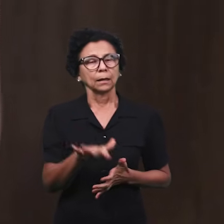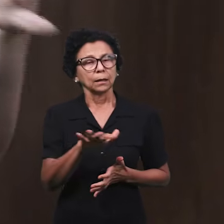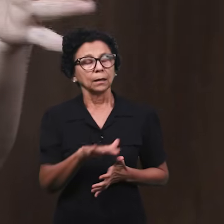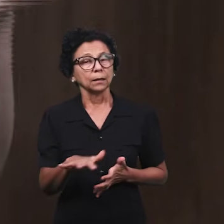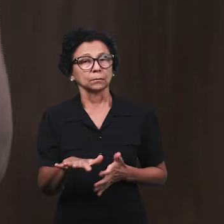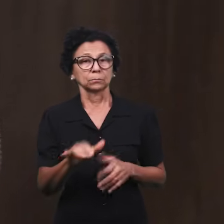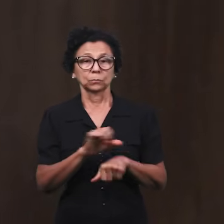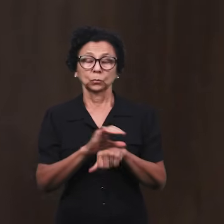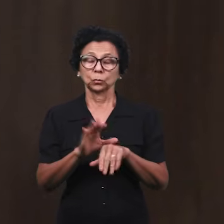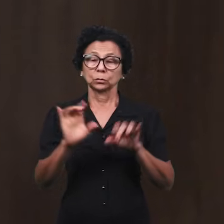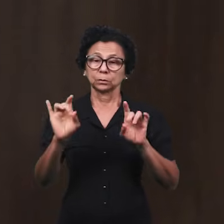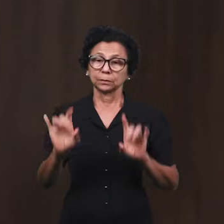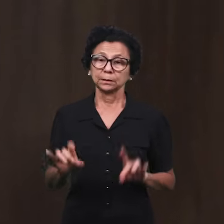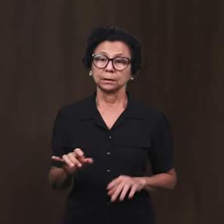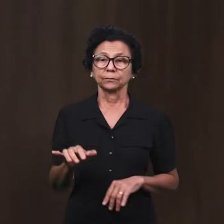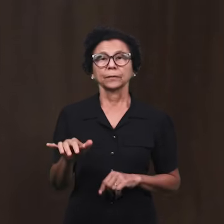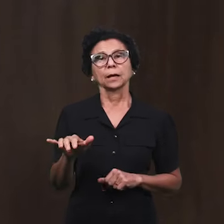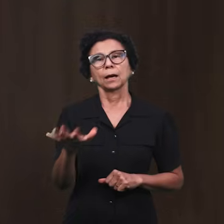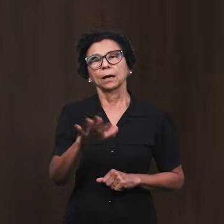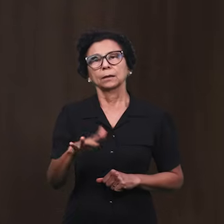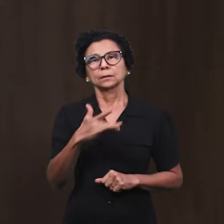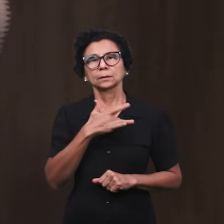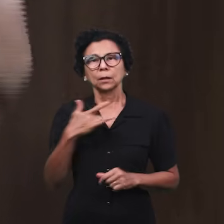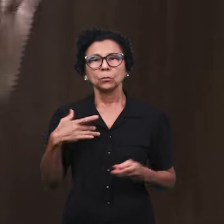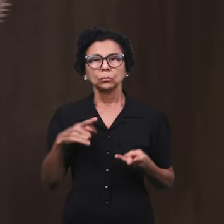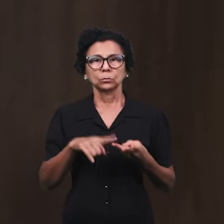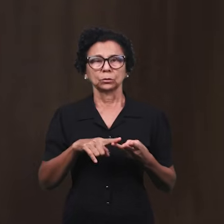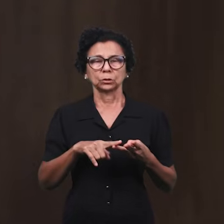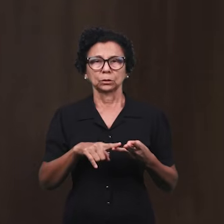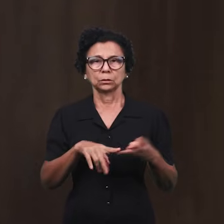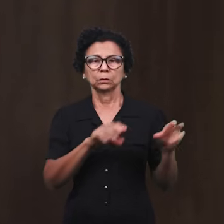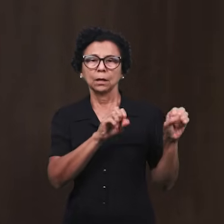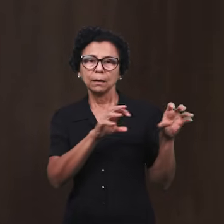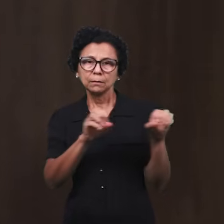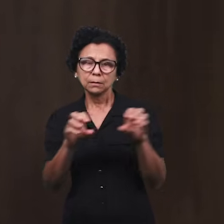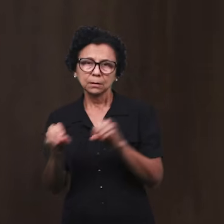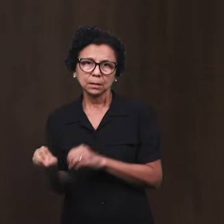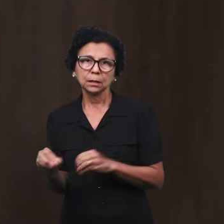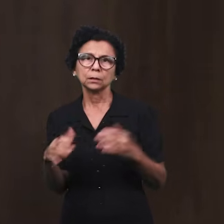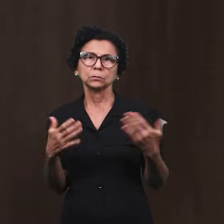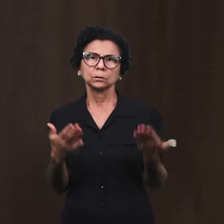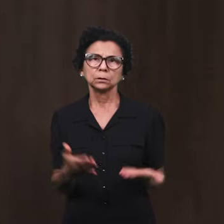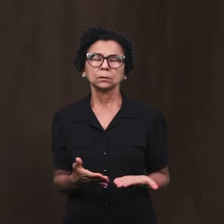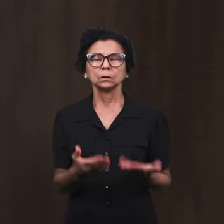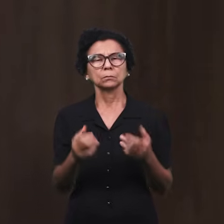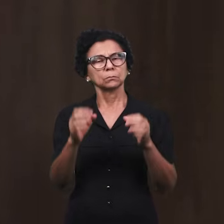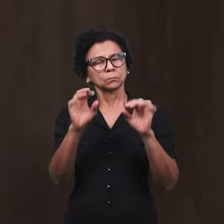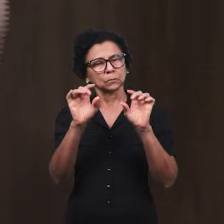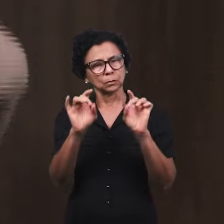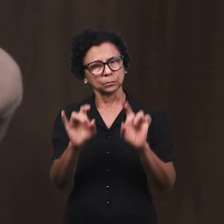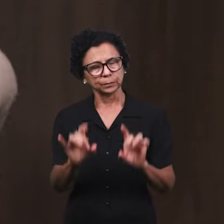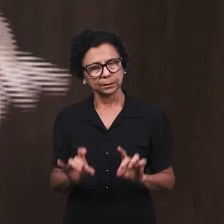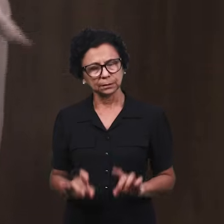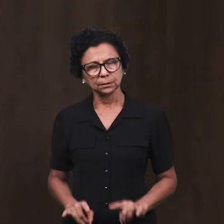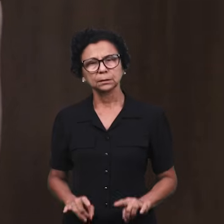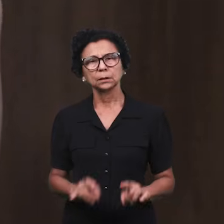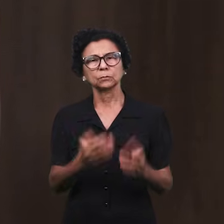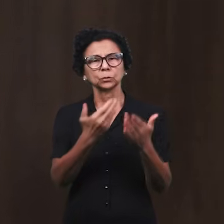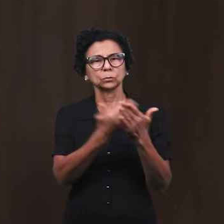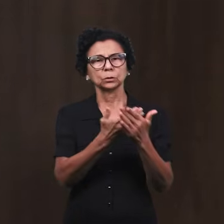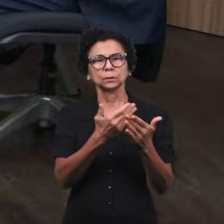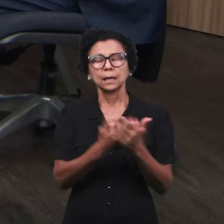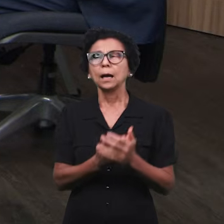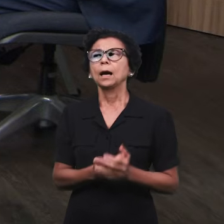da área da saúde, área da educação. Então, nós vamos fazendo essas especializações também. Então, eu sei Libras, eu sou